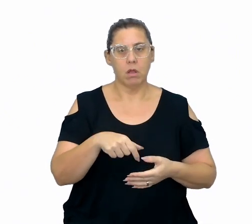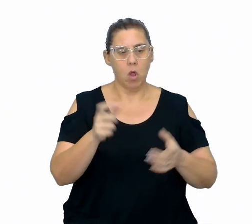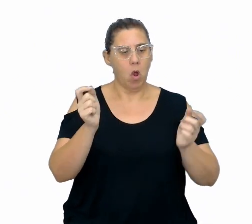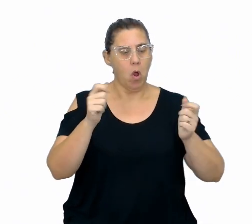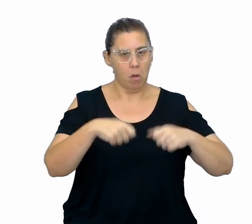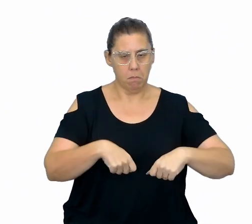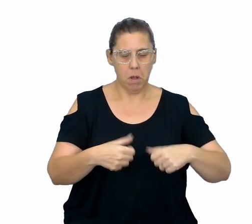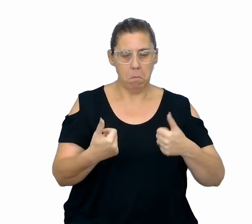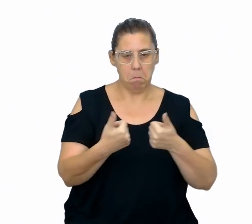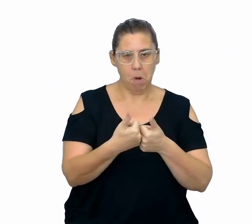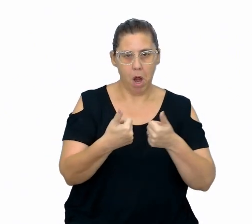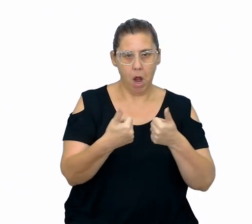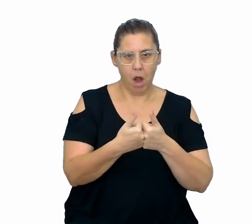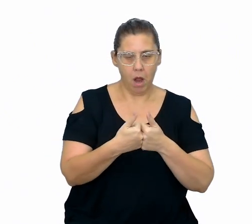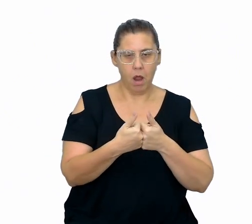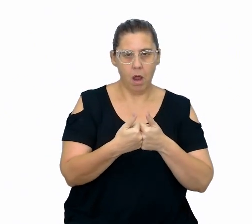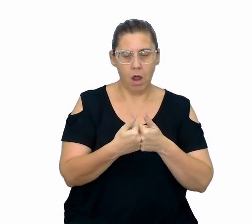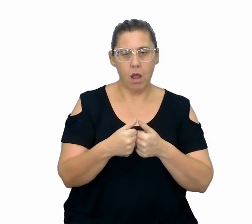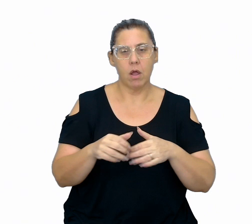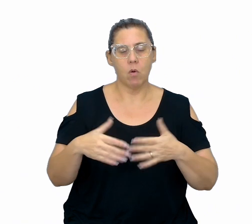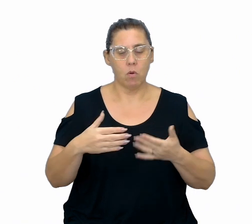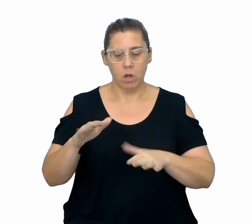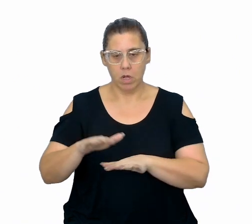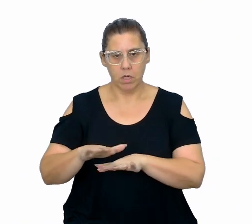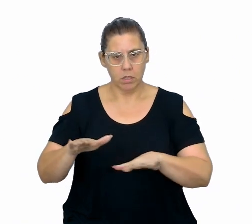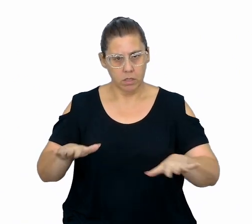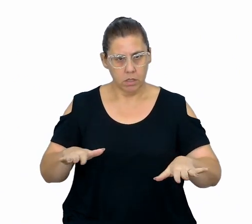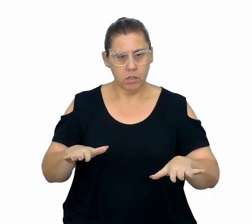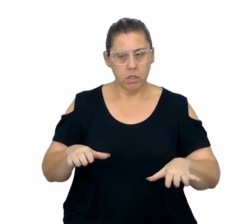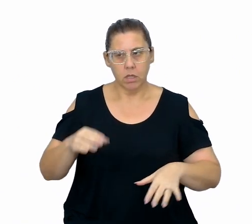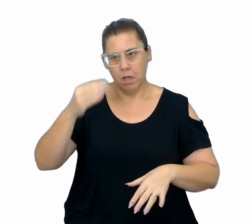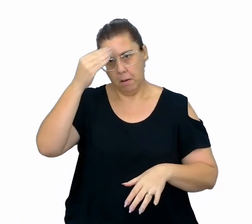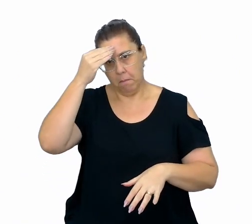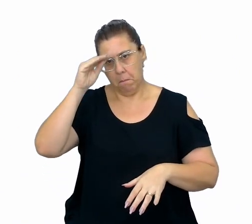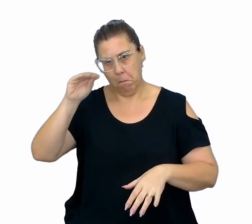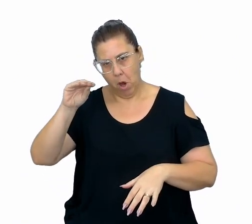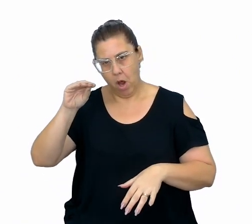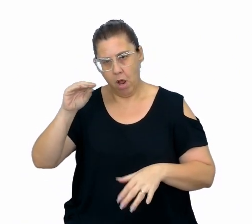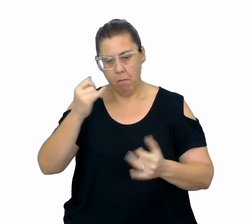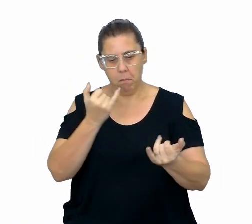competências próximas, certo? No qual as crianças, com a hipótese de escrita